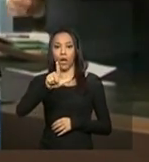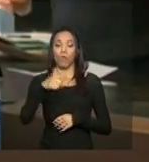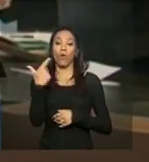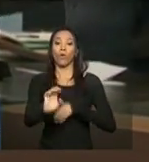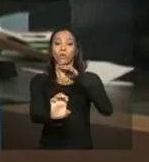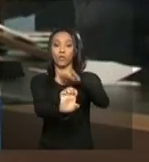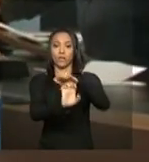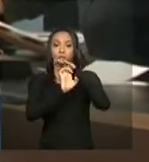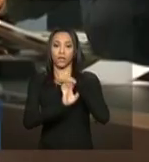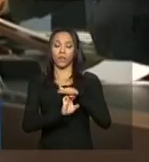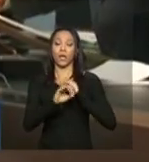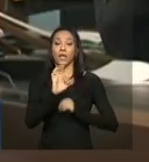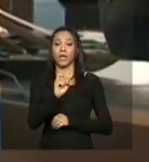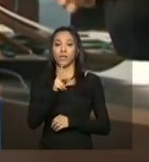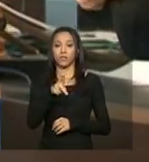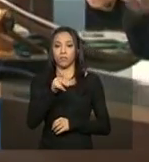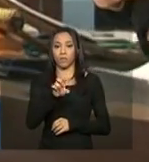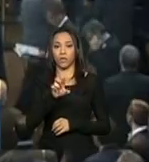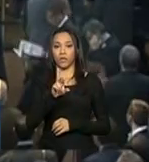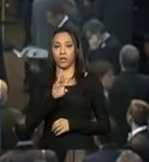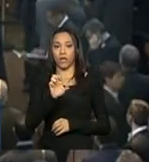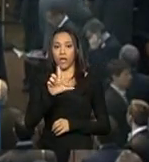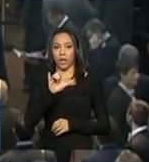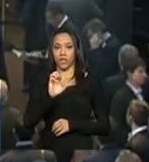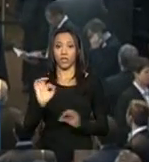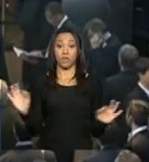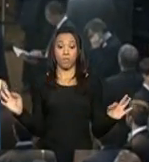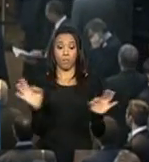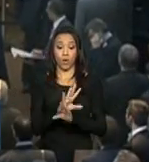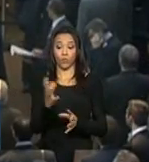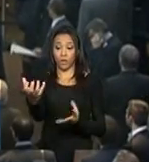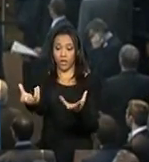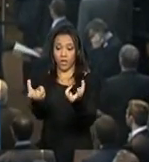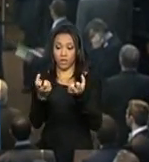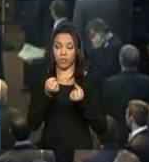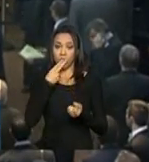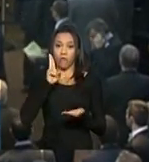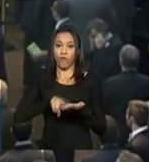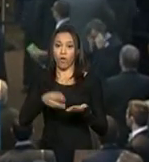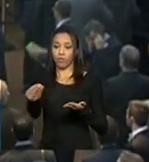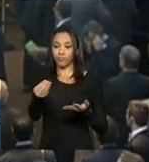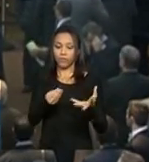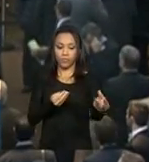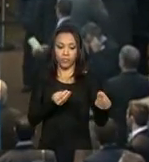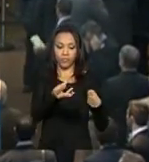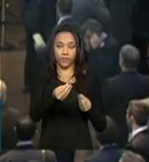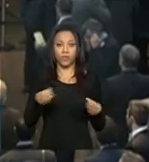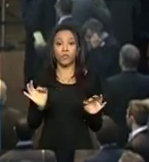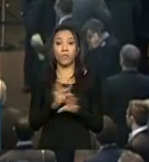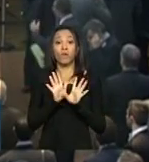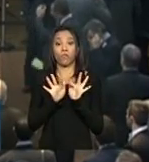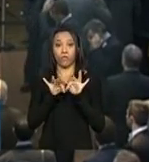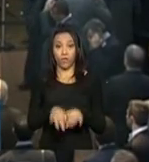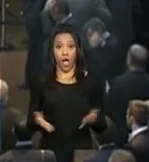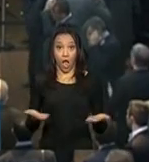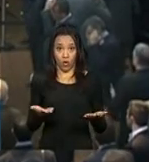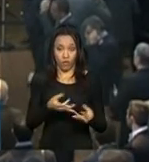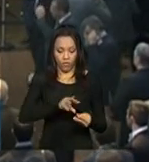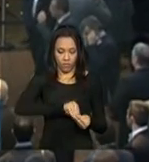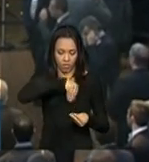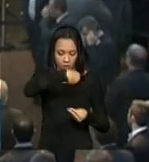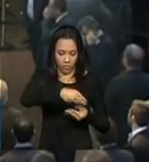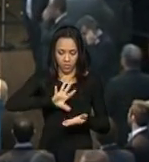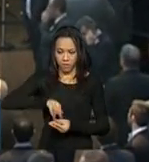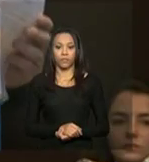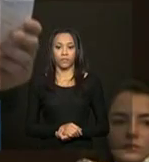Corretora Spinelli. Está encerrada a fase de recebimento de envelopes. Passarei a abrir os envelopes na sequência de entrega